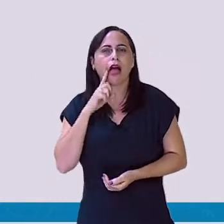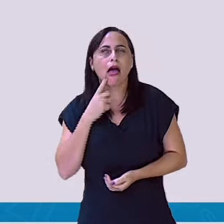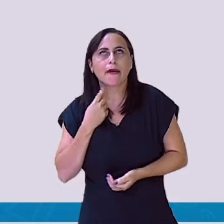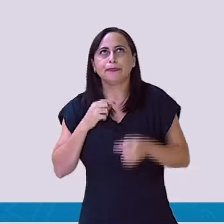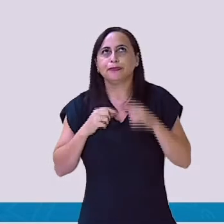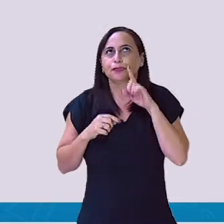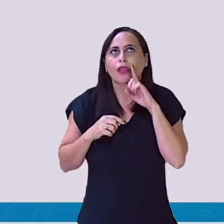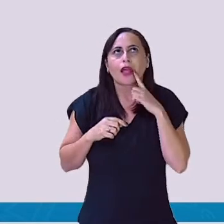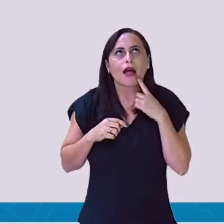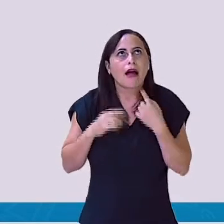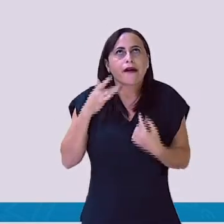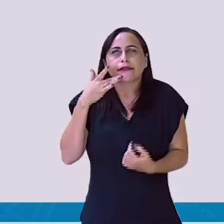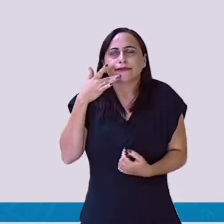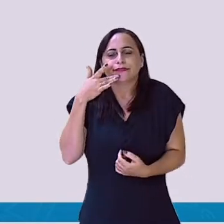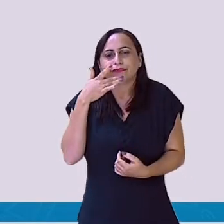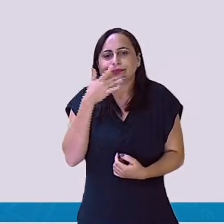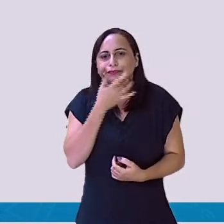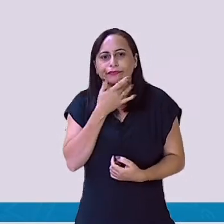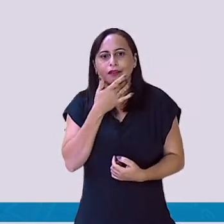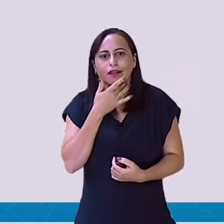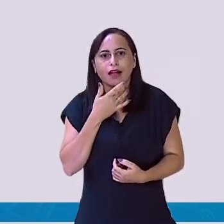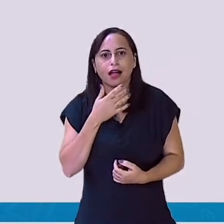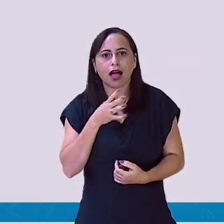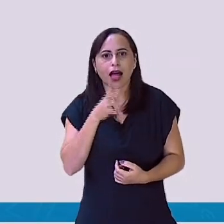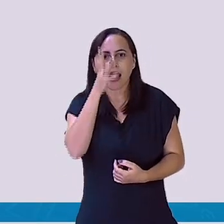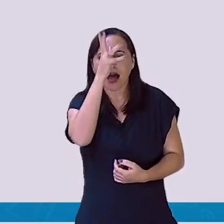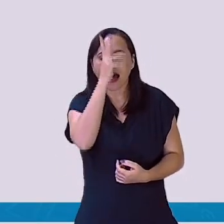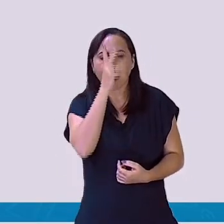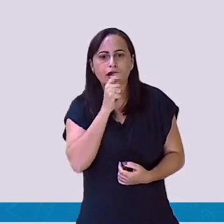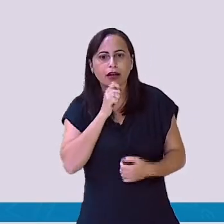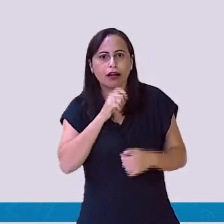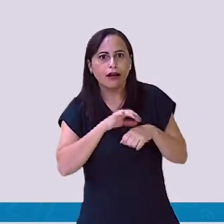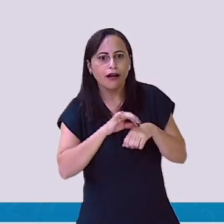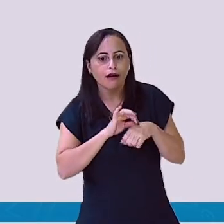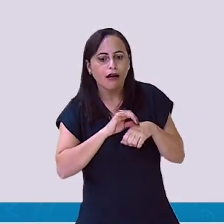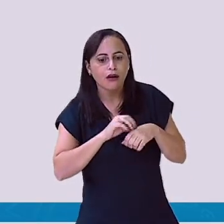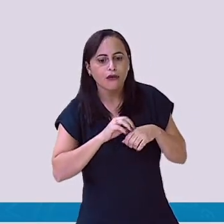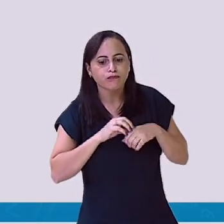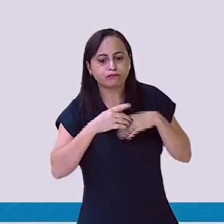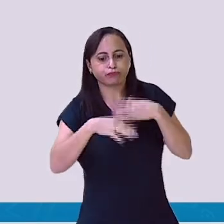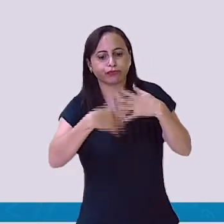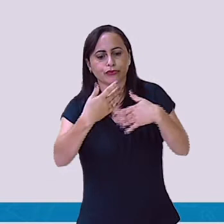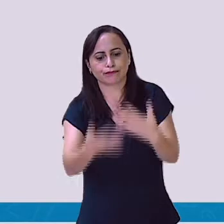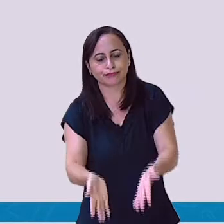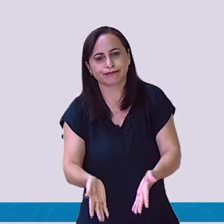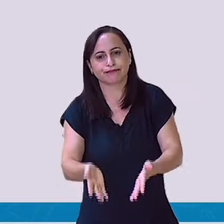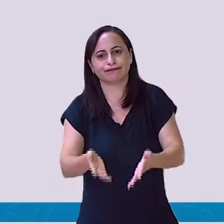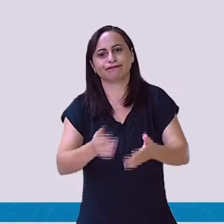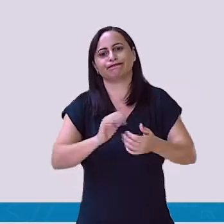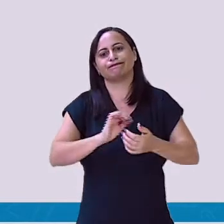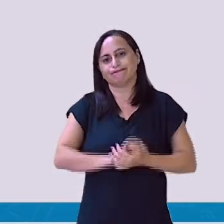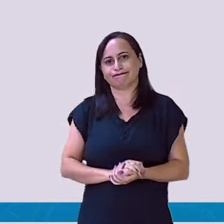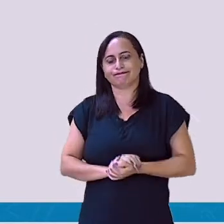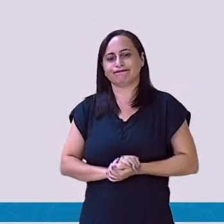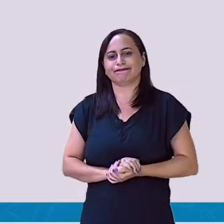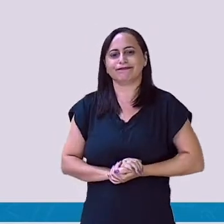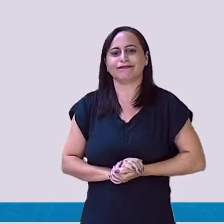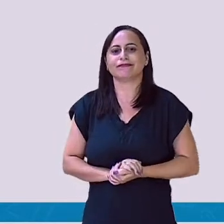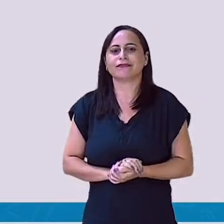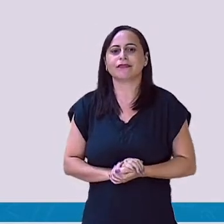estava tanta que a asinha voou e foi aterrissar longe do